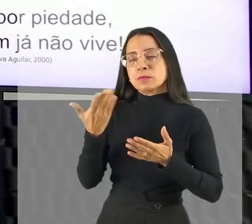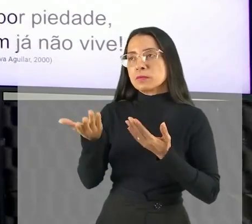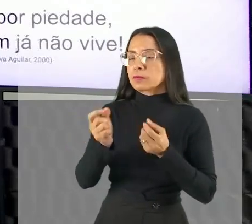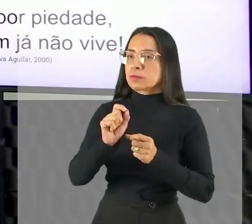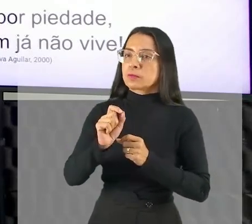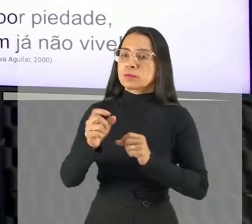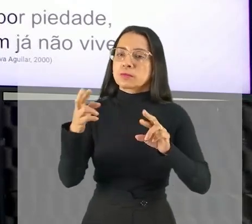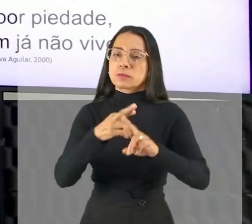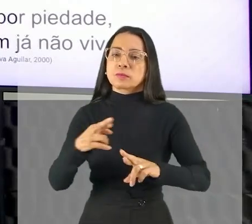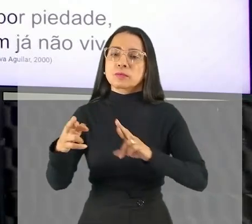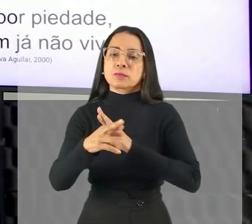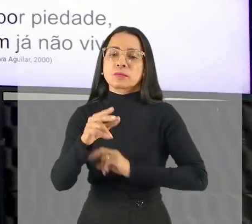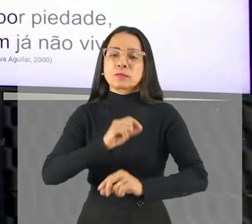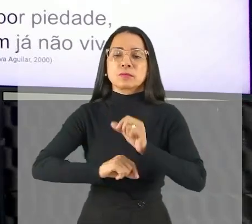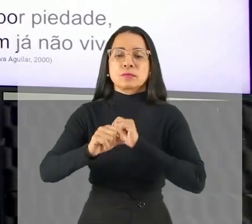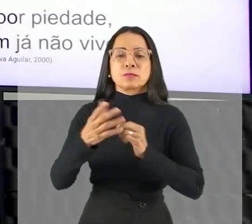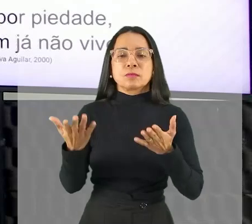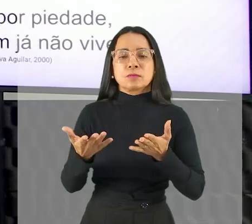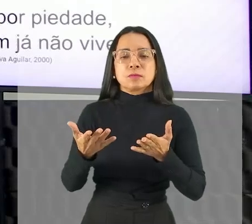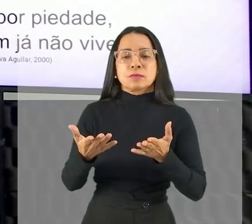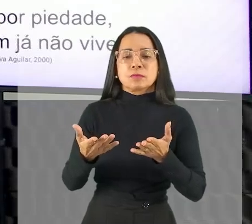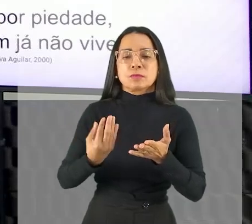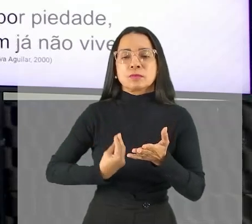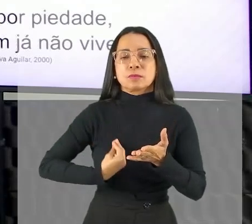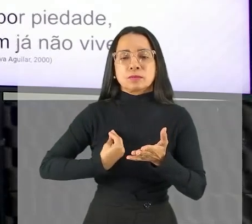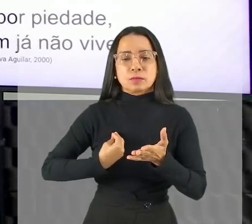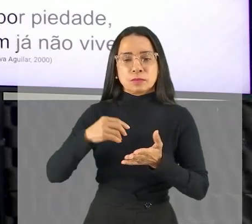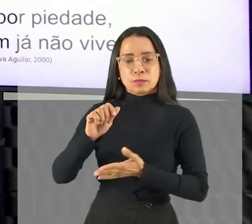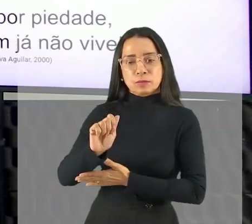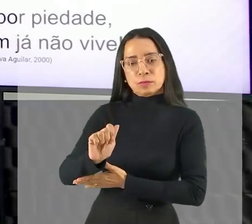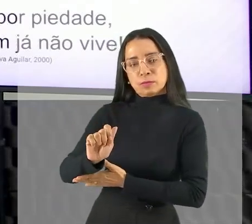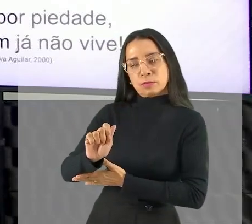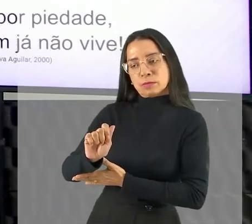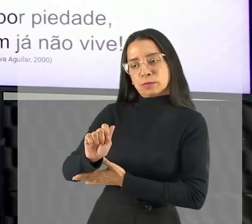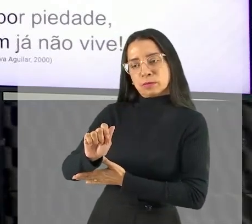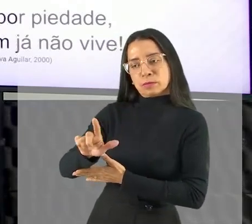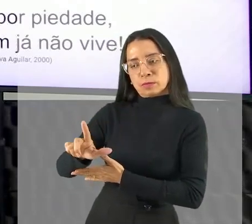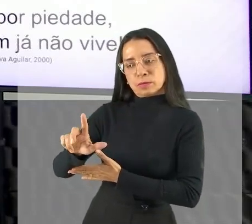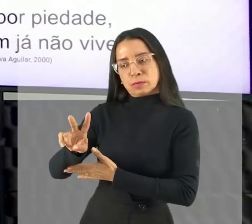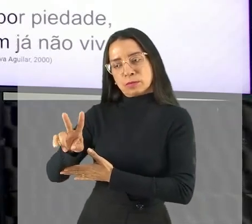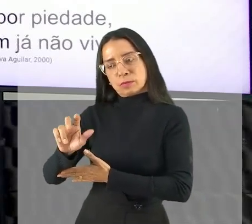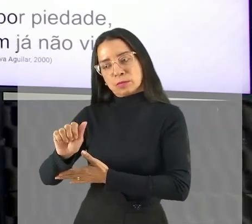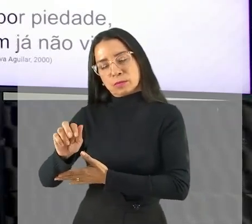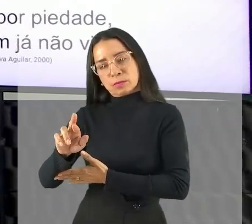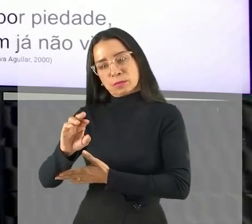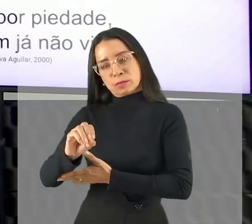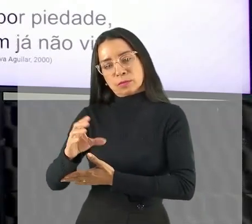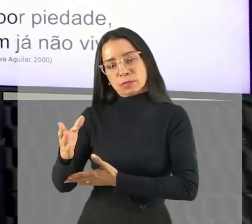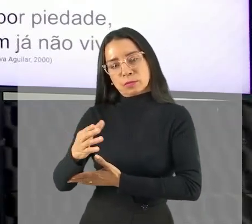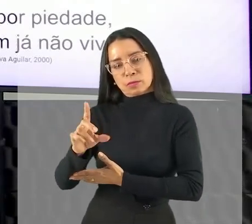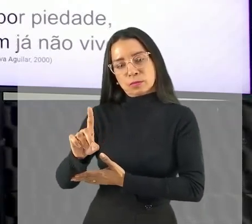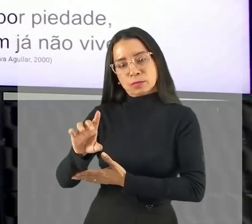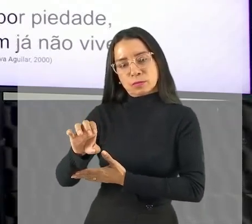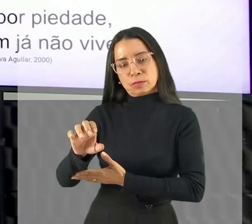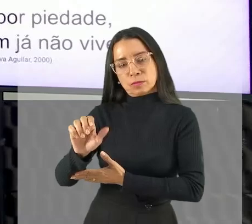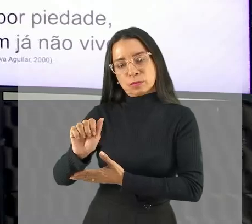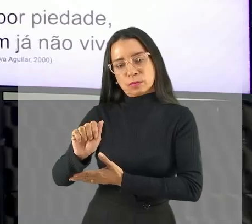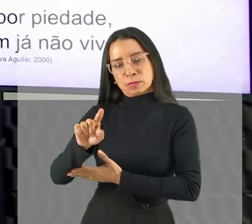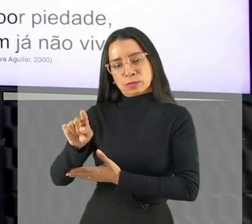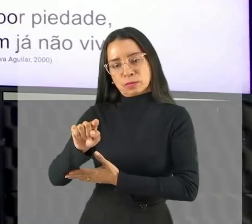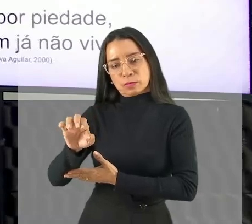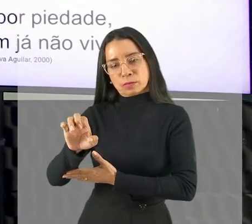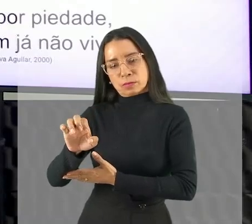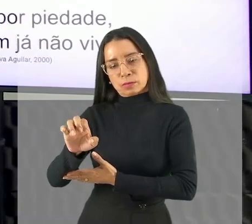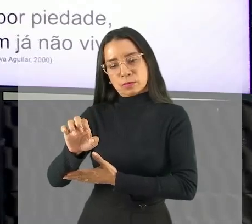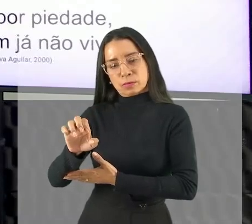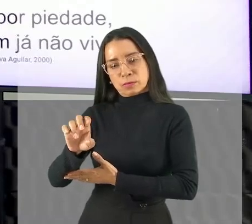de fato, da vida de Álvaro de Azevedo, né? Então, ele é um poeta, assim, muito representativo, né? Quando a gente fala do romantismo,